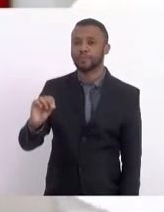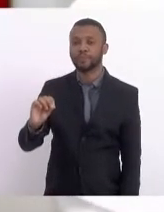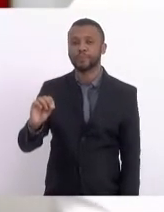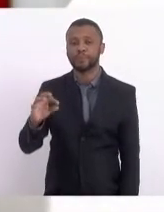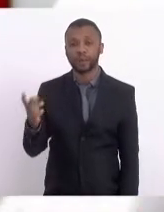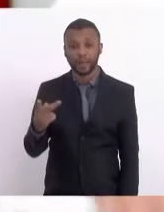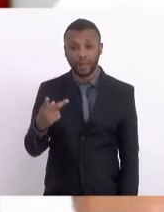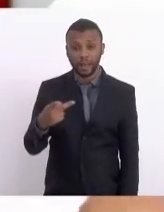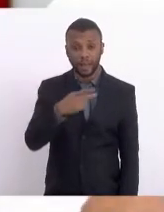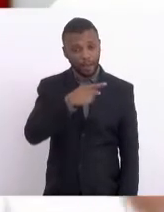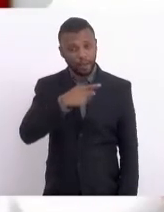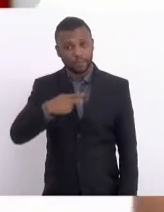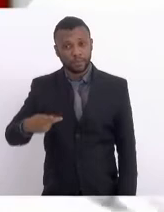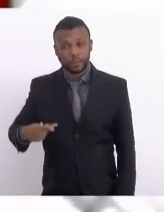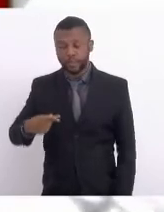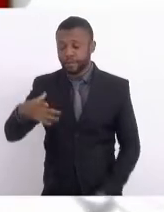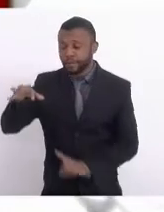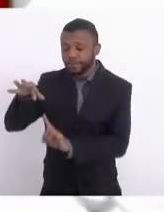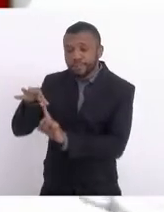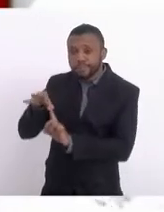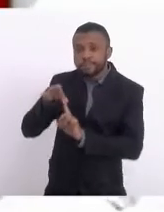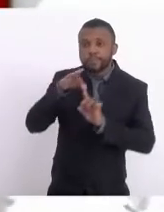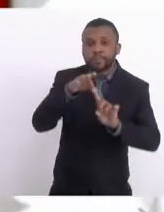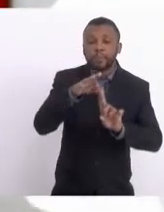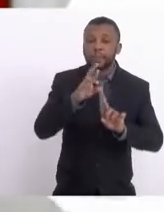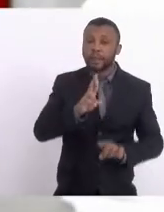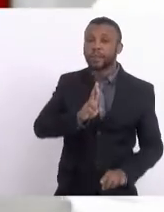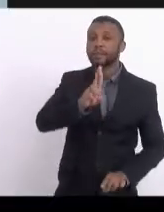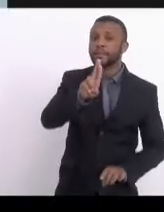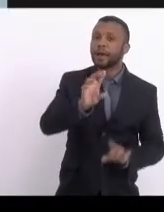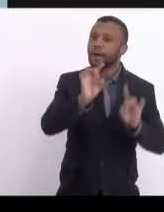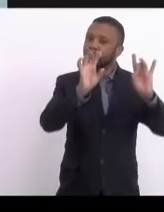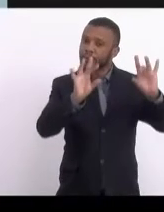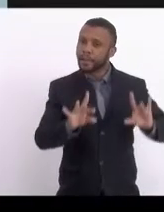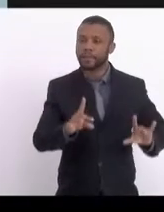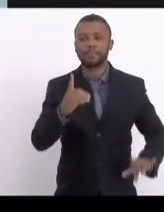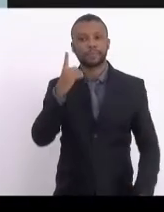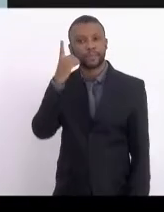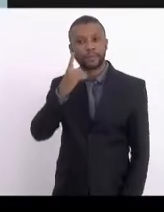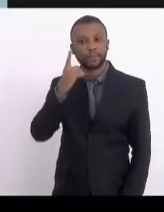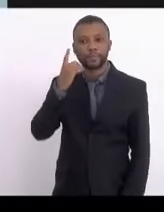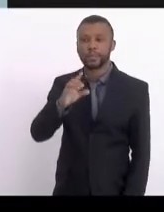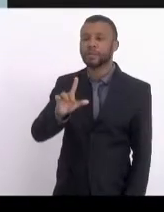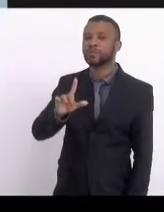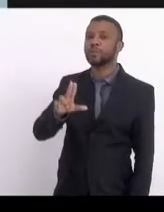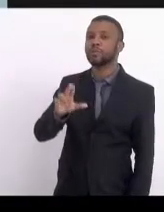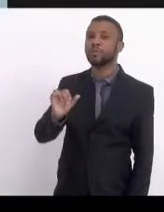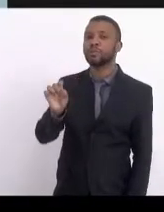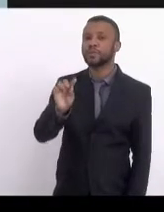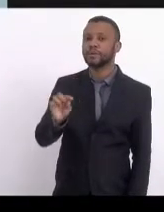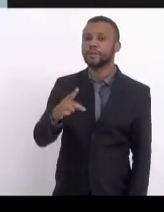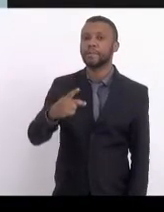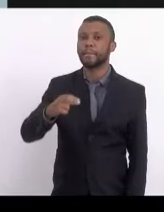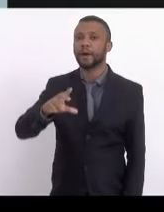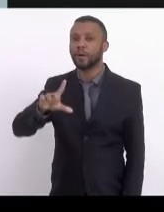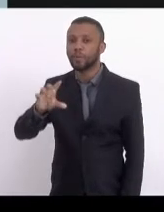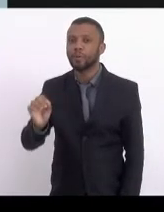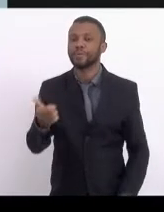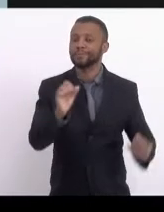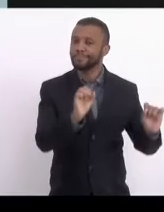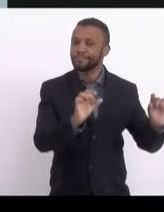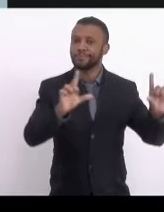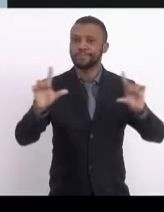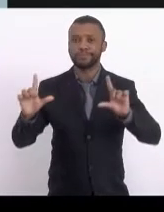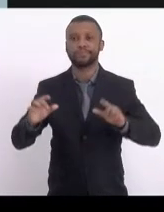designa para relatoria especial, deputado Luiz Paulo. Bota aqui o Flávio Serafim.